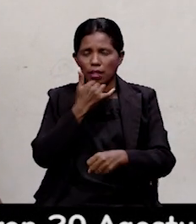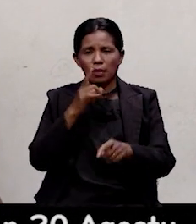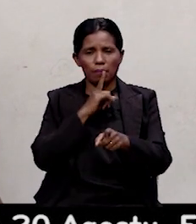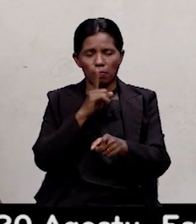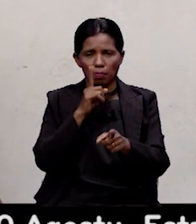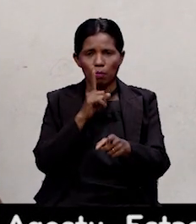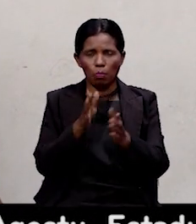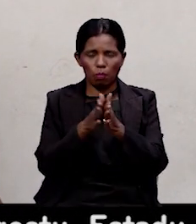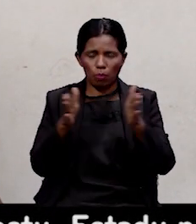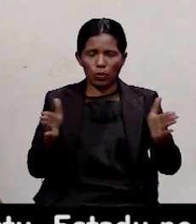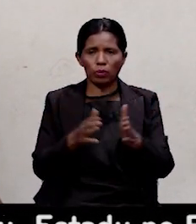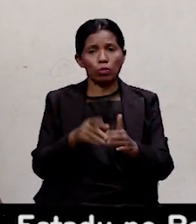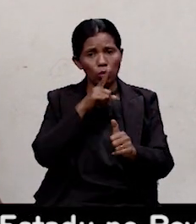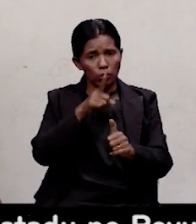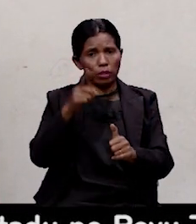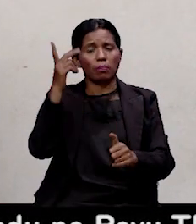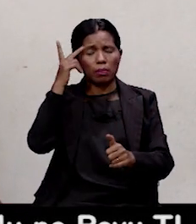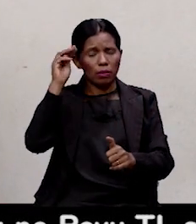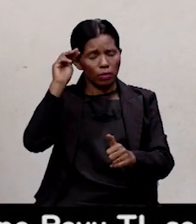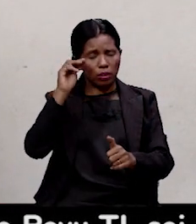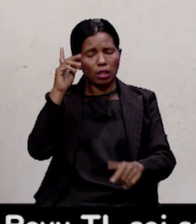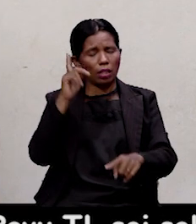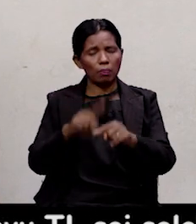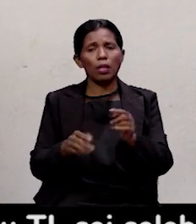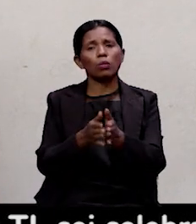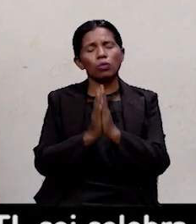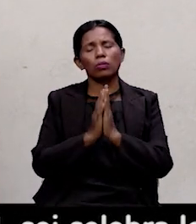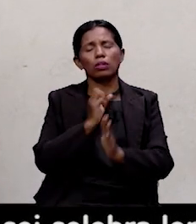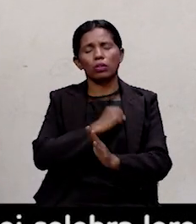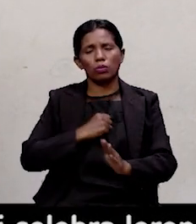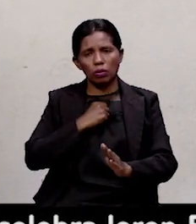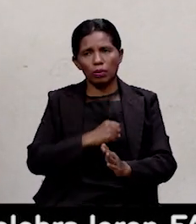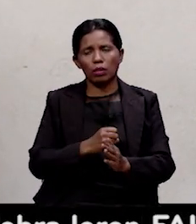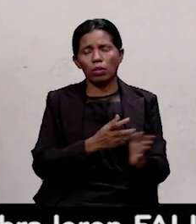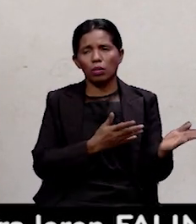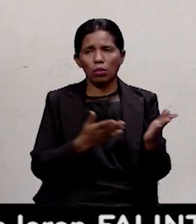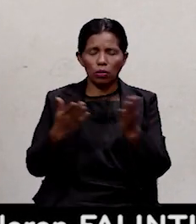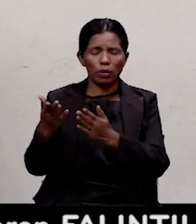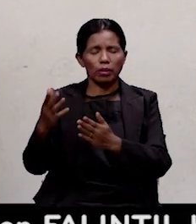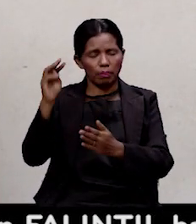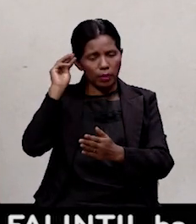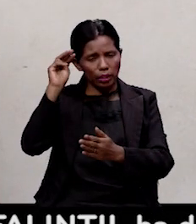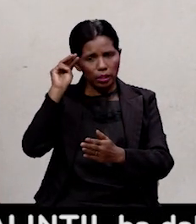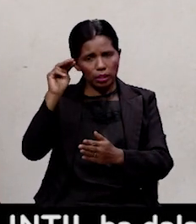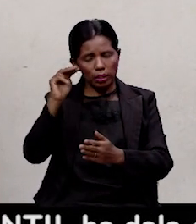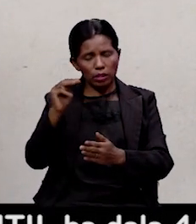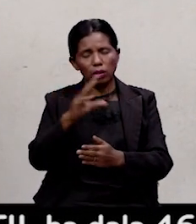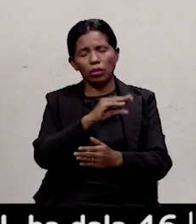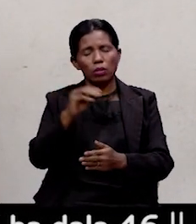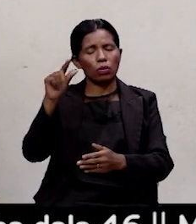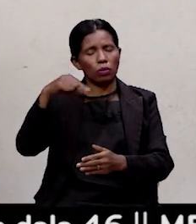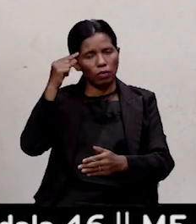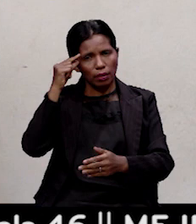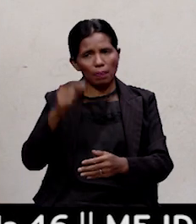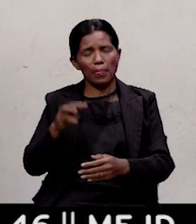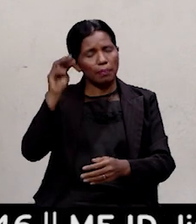ne primeiro ministro label hus fali desculpa e o nome de ministra no mo sei nome de governo ne ministra